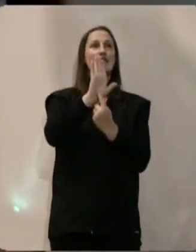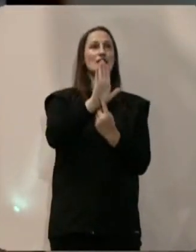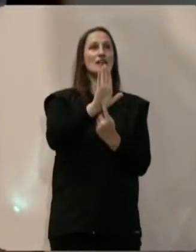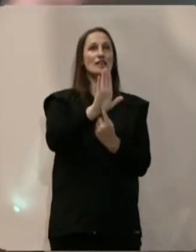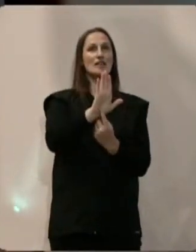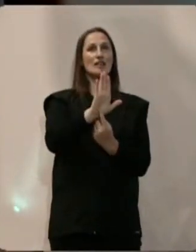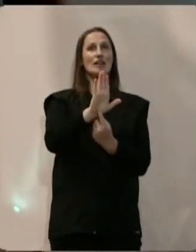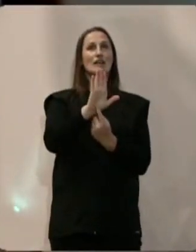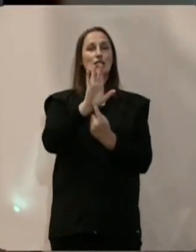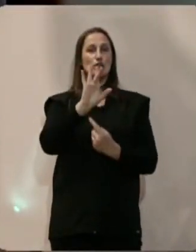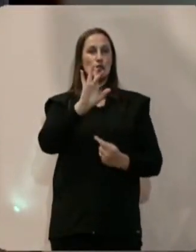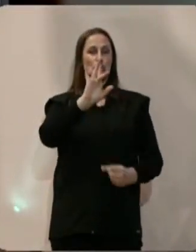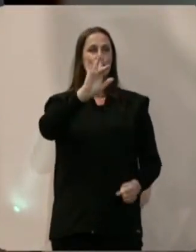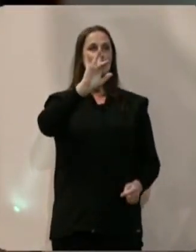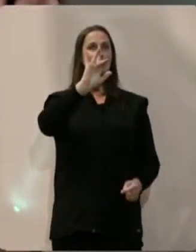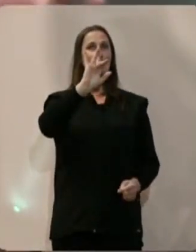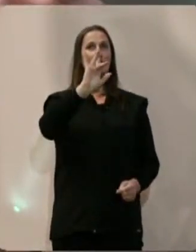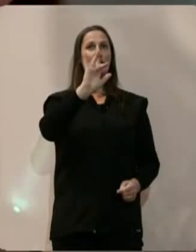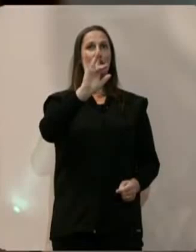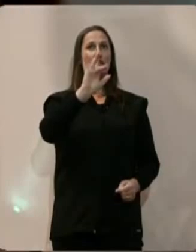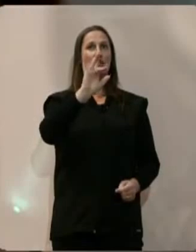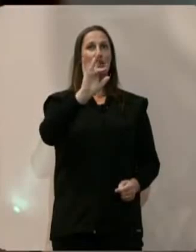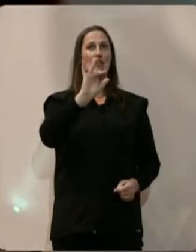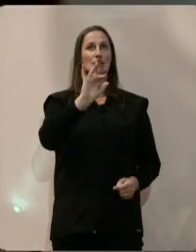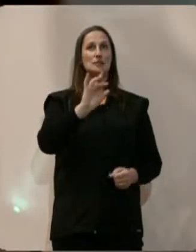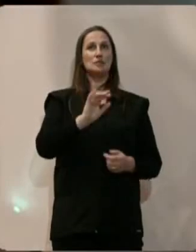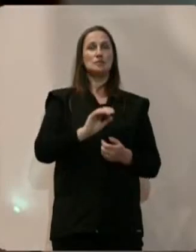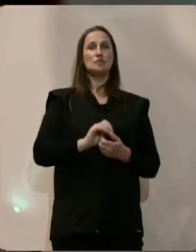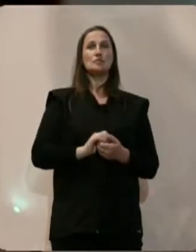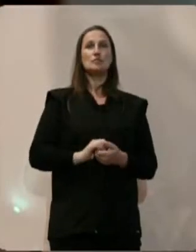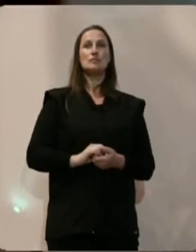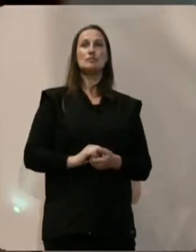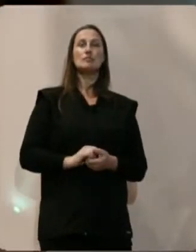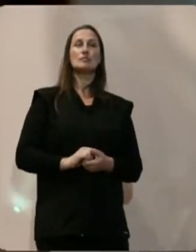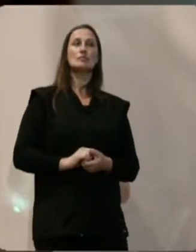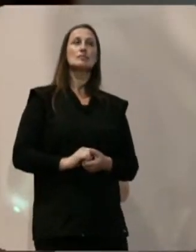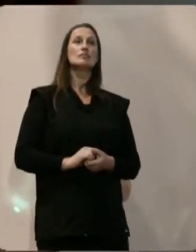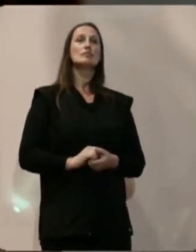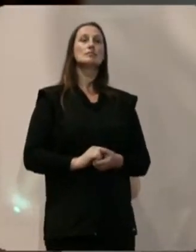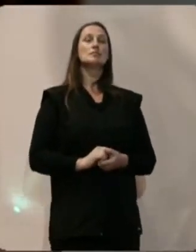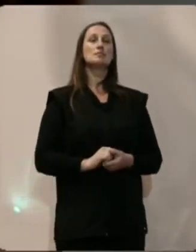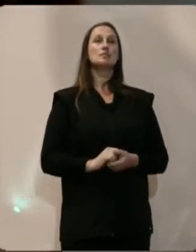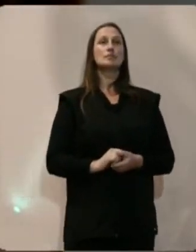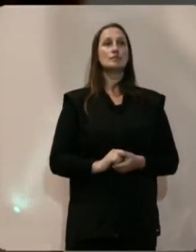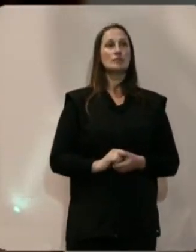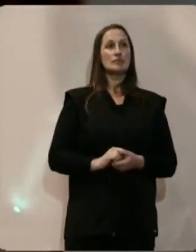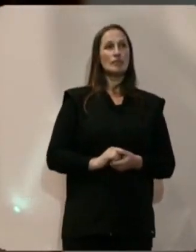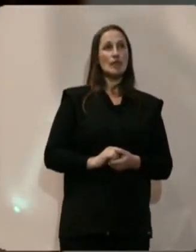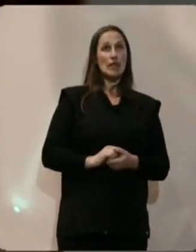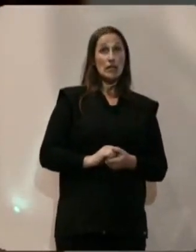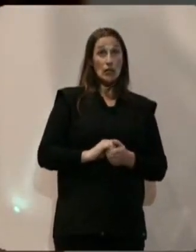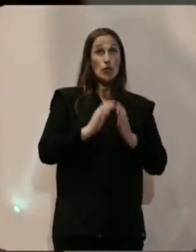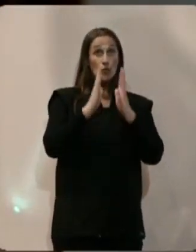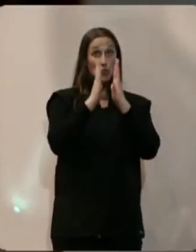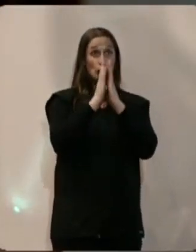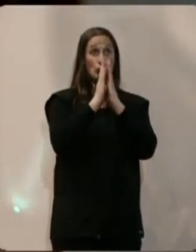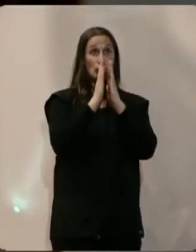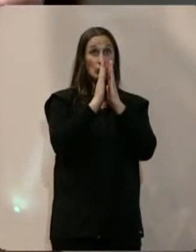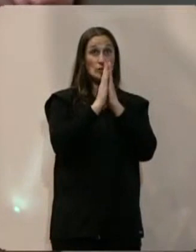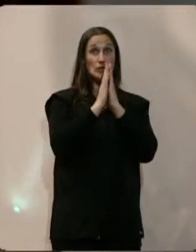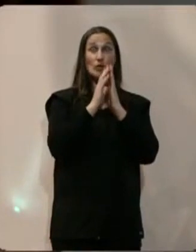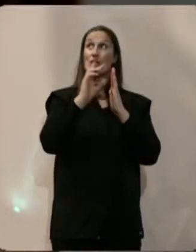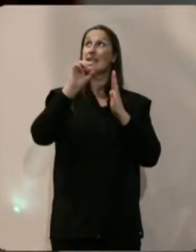Ele vai tocar. E é interessante como isso funciona, queridos, porque há algumas orações que Deus